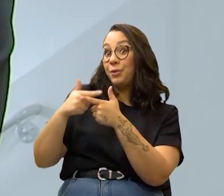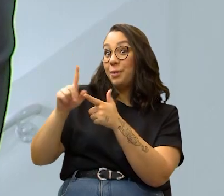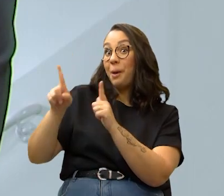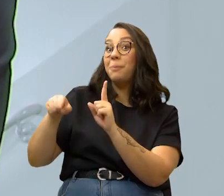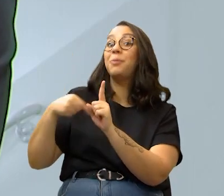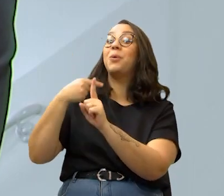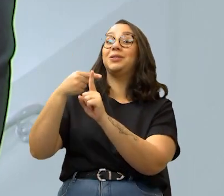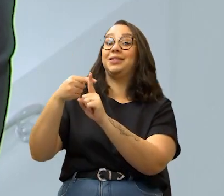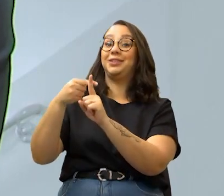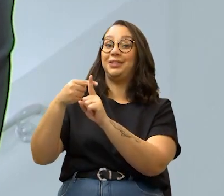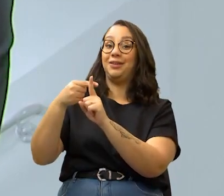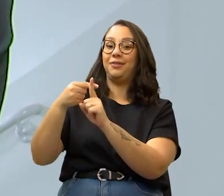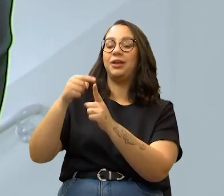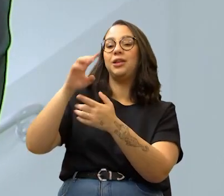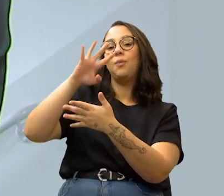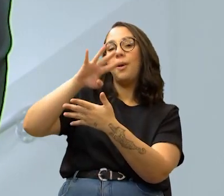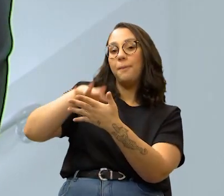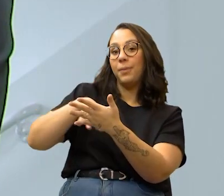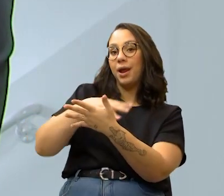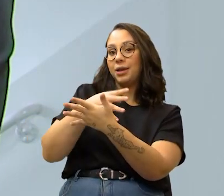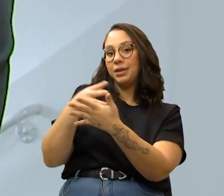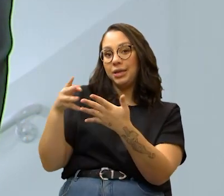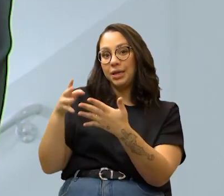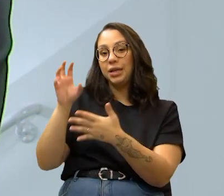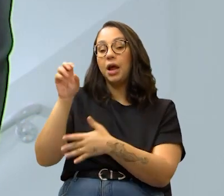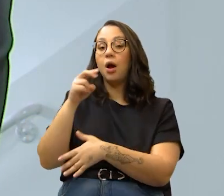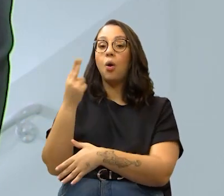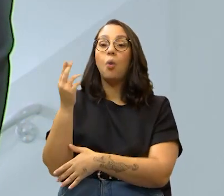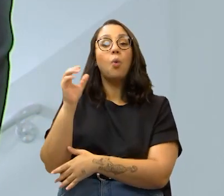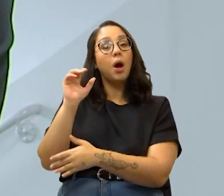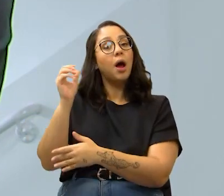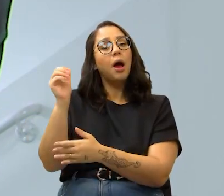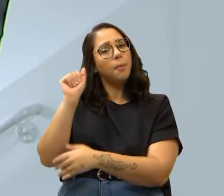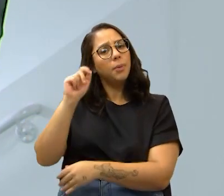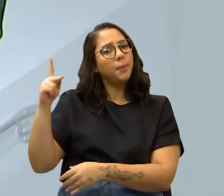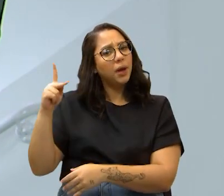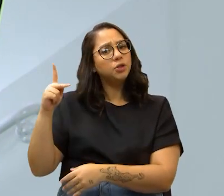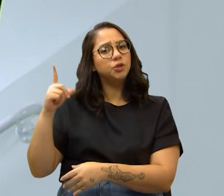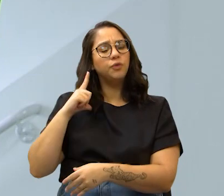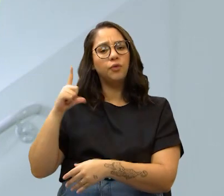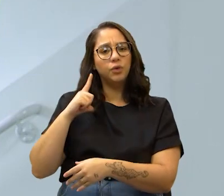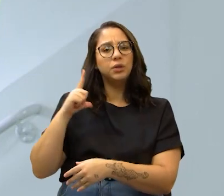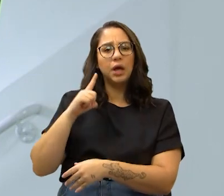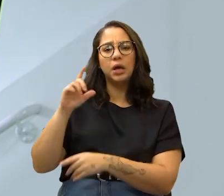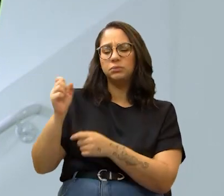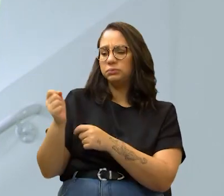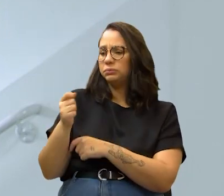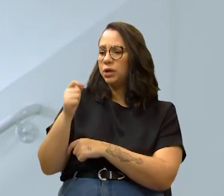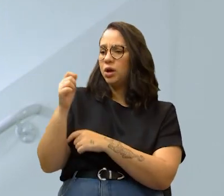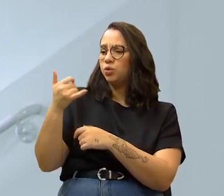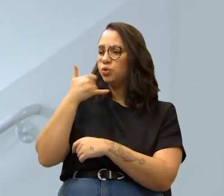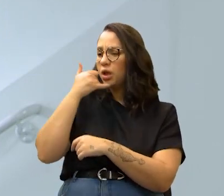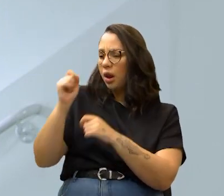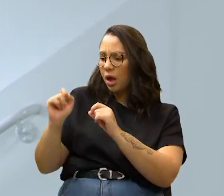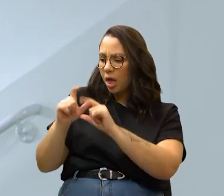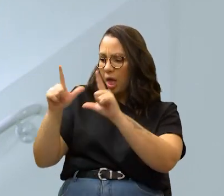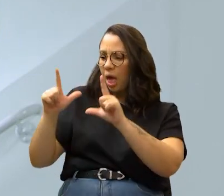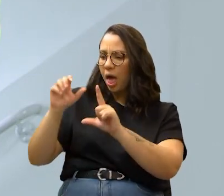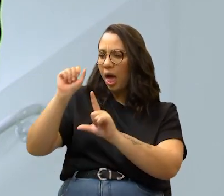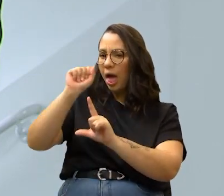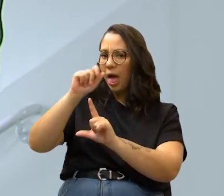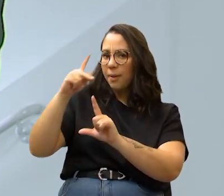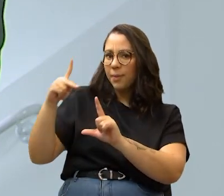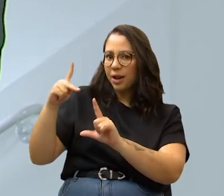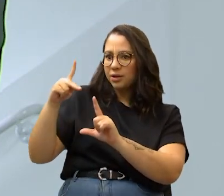problema positivo. Então as planilhas eletrônicas ou até aplicativos, eu acredito que se a gente for procurar hoje nas lojas de aplicativos, a gente